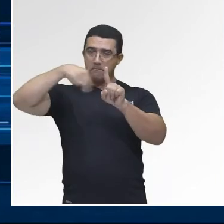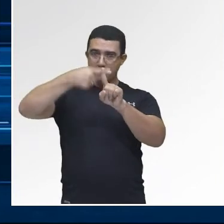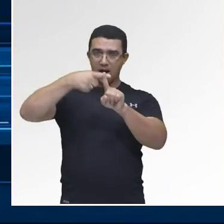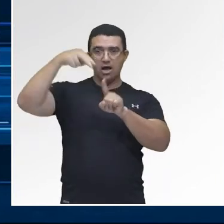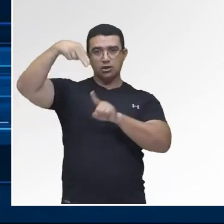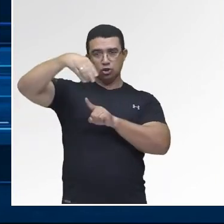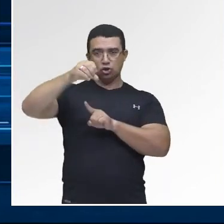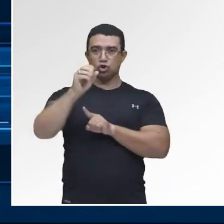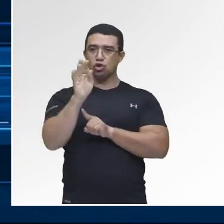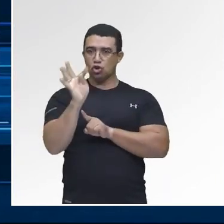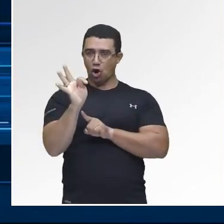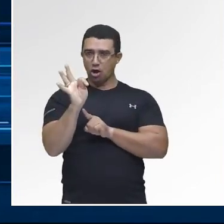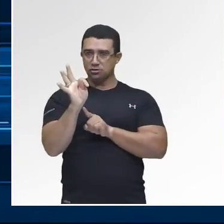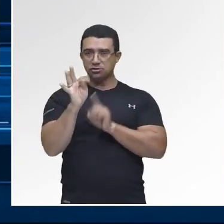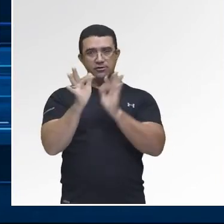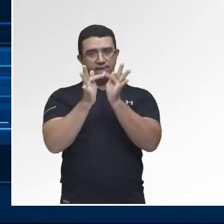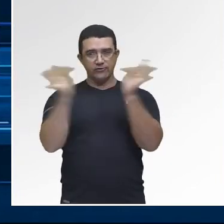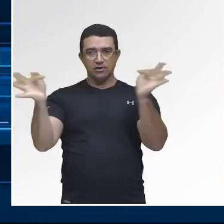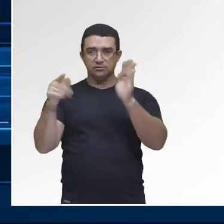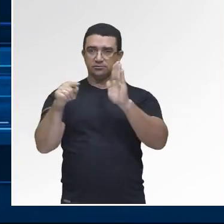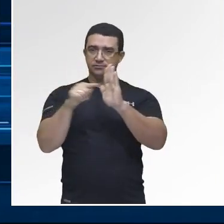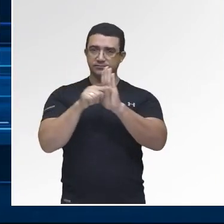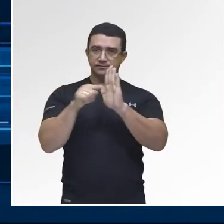acrescido agora nas frases